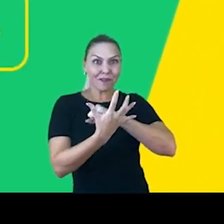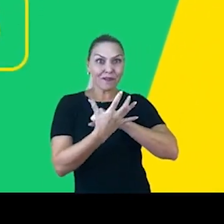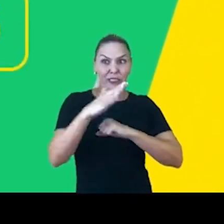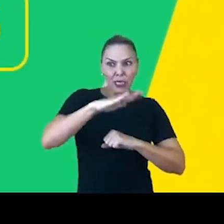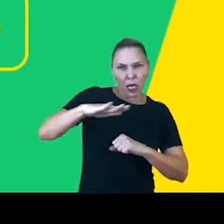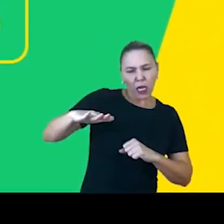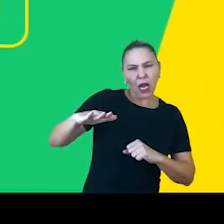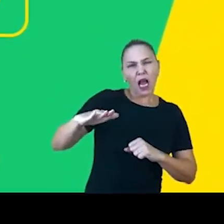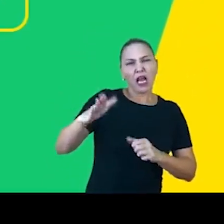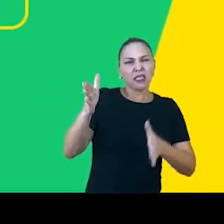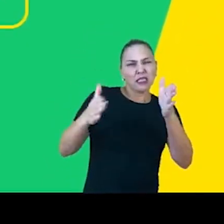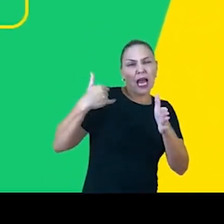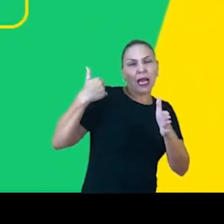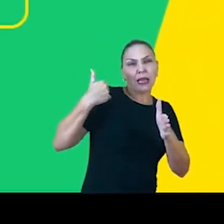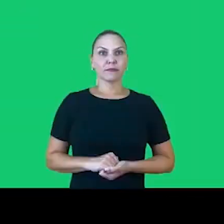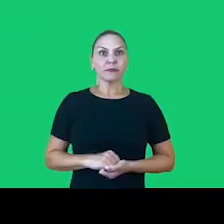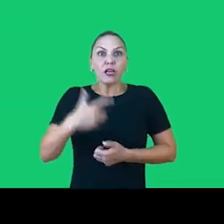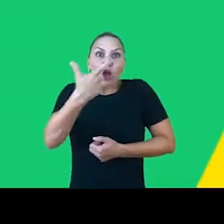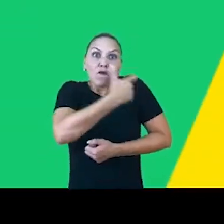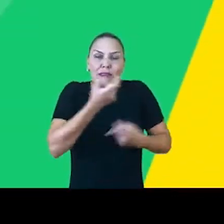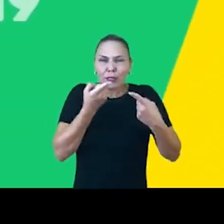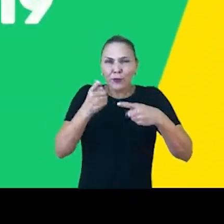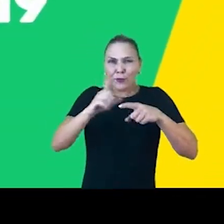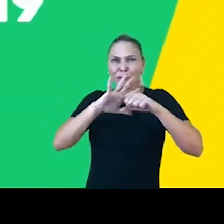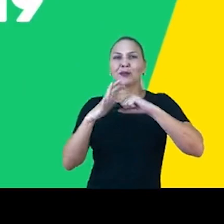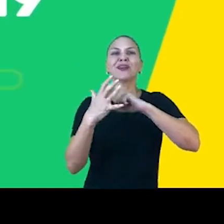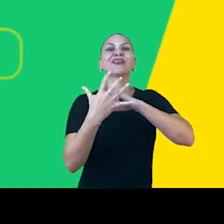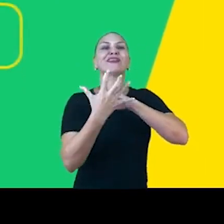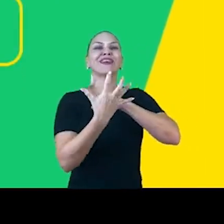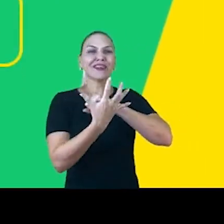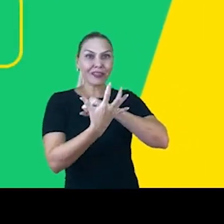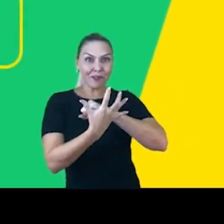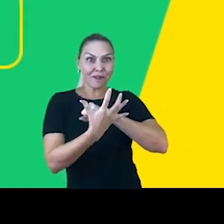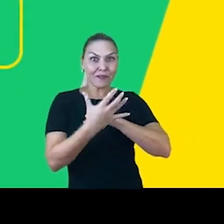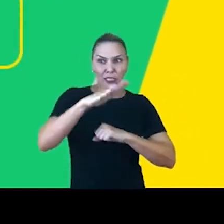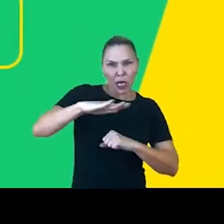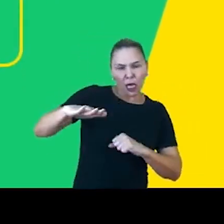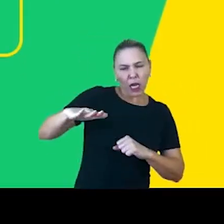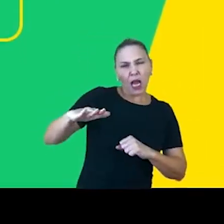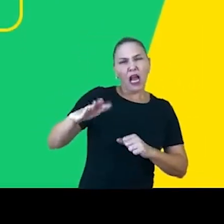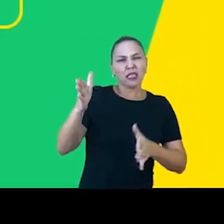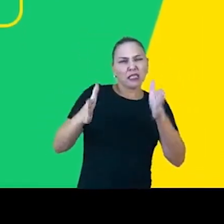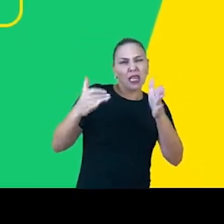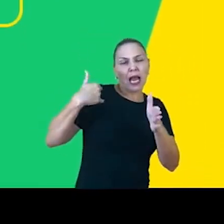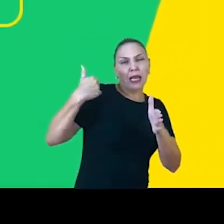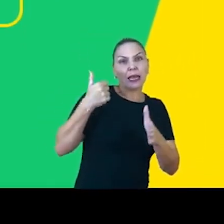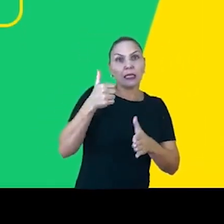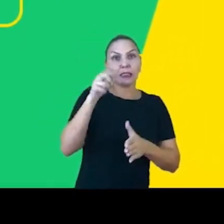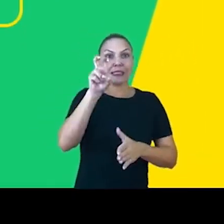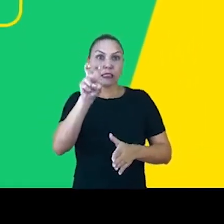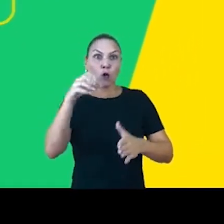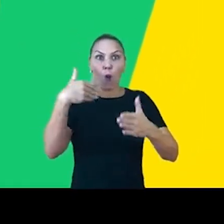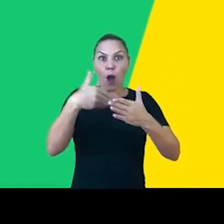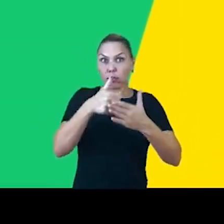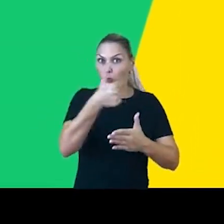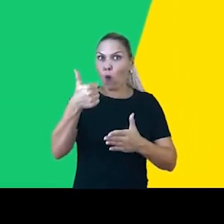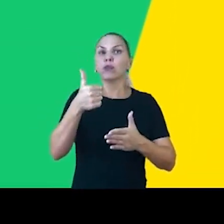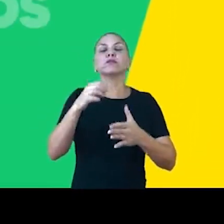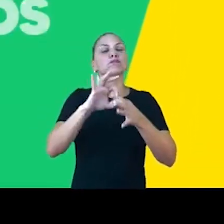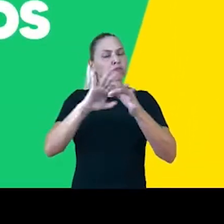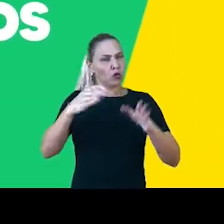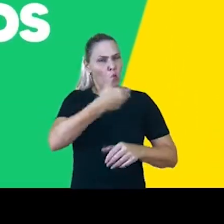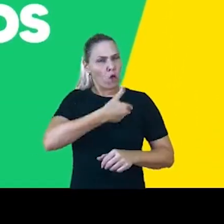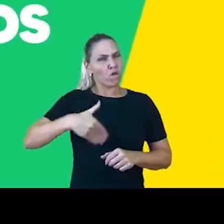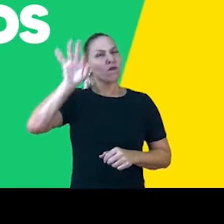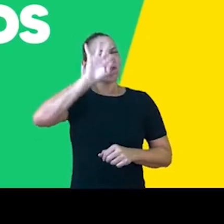repassam aos municípios. A vacina contra a Covid-19 para crianças entre 5 e 11 anos está disponível.